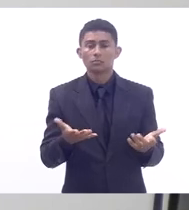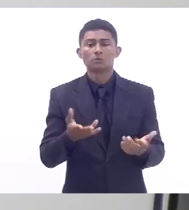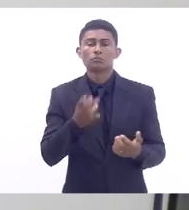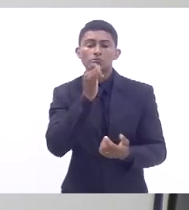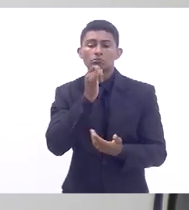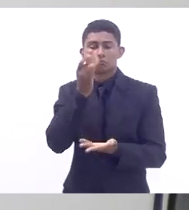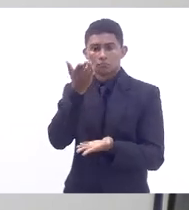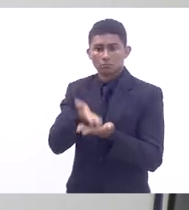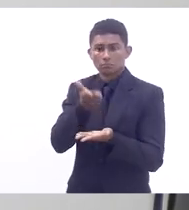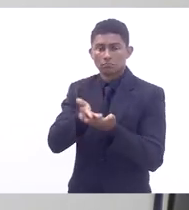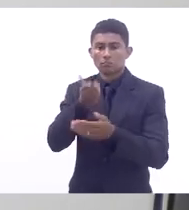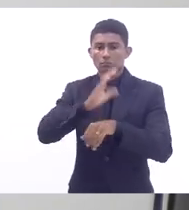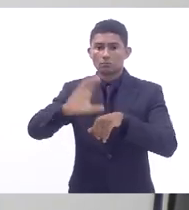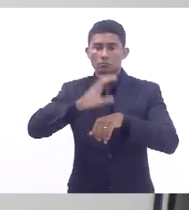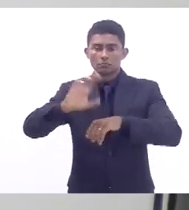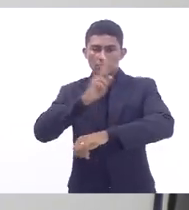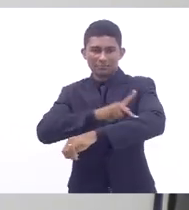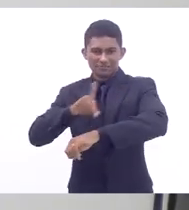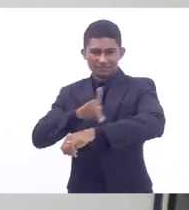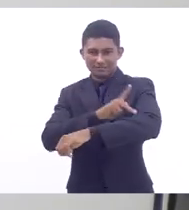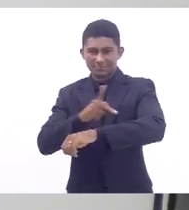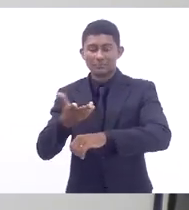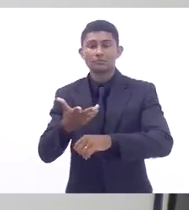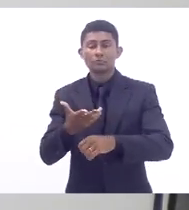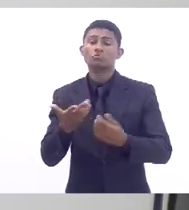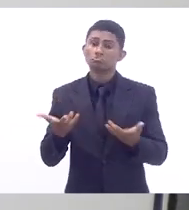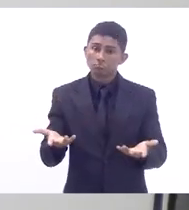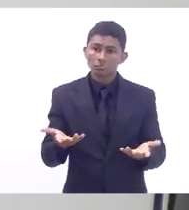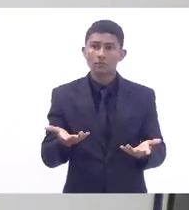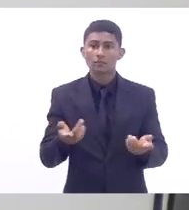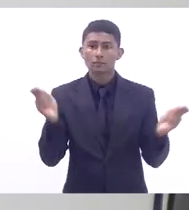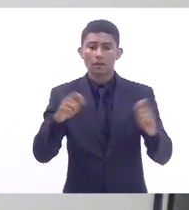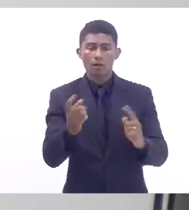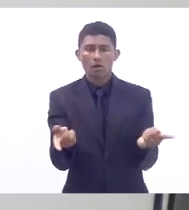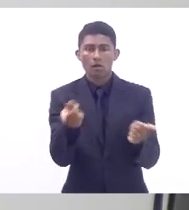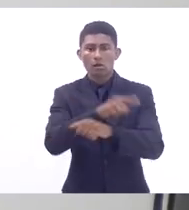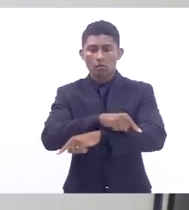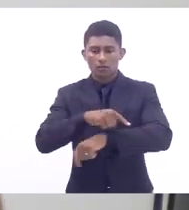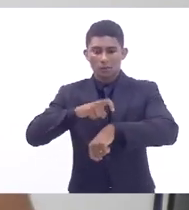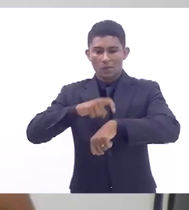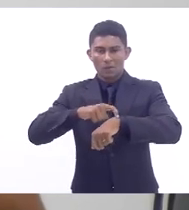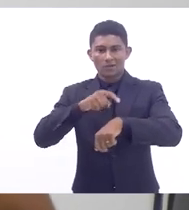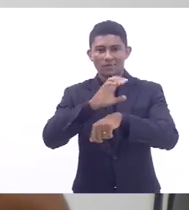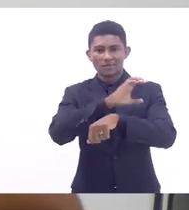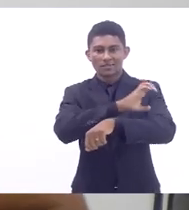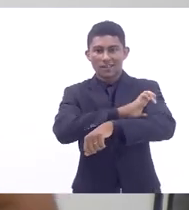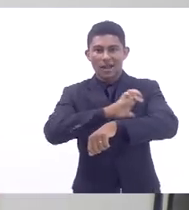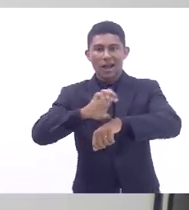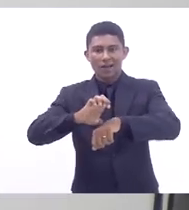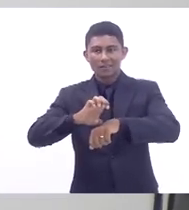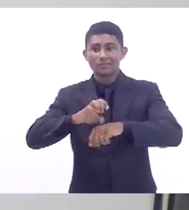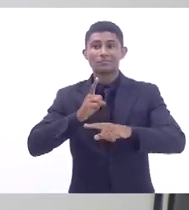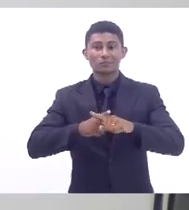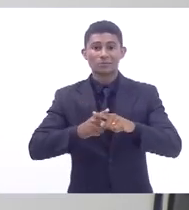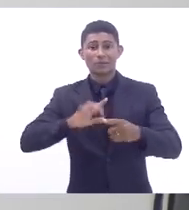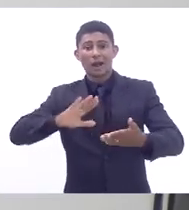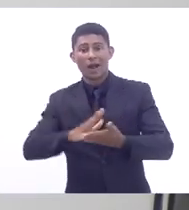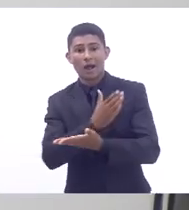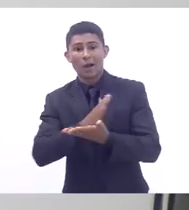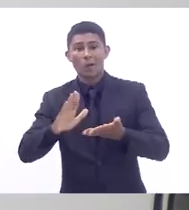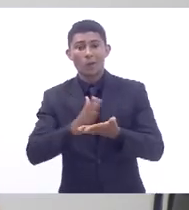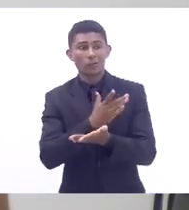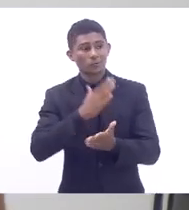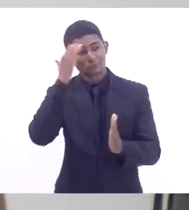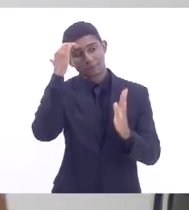as aulas do curso da pedagogia e reverte isso no horário de estágio para galera que inclusive não consegue cumprir o horário de estágio